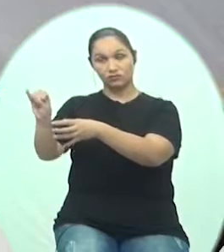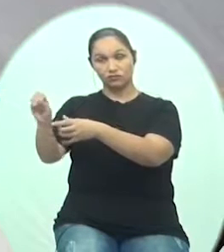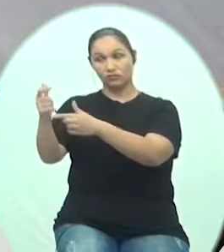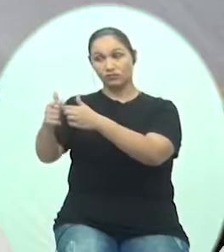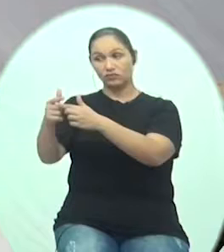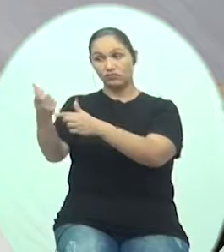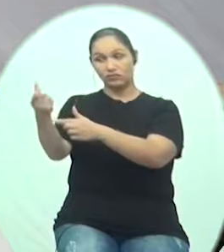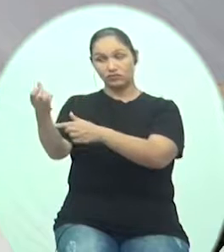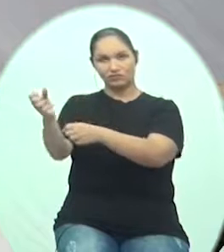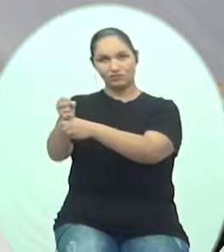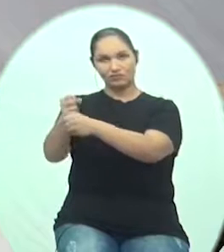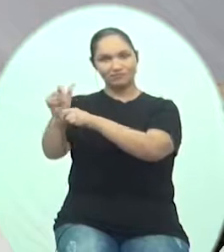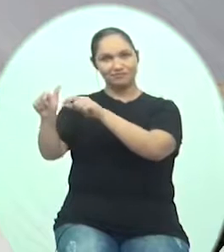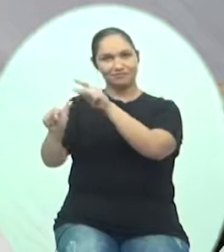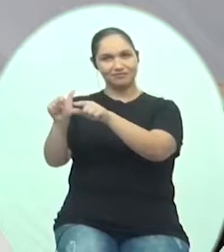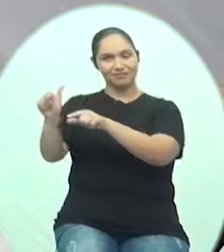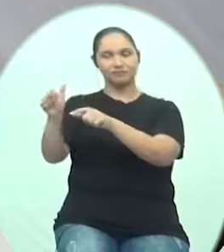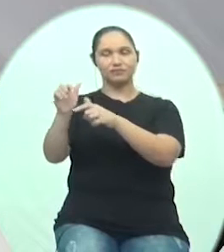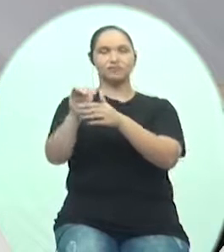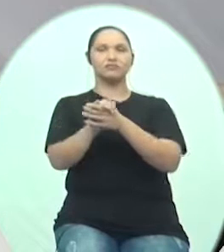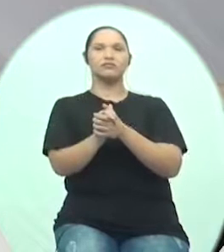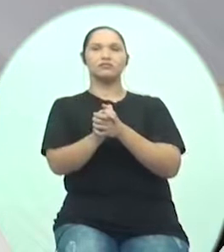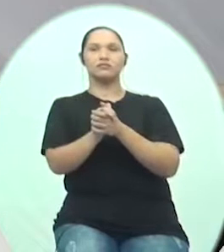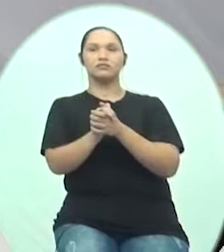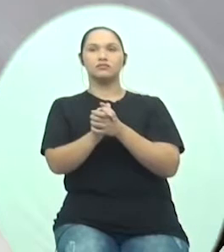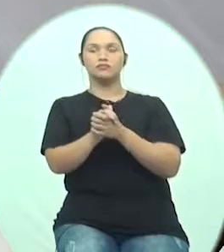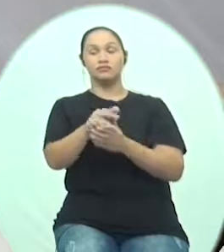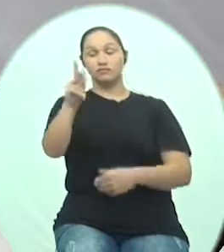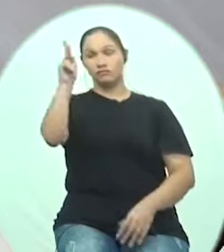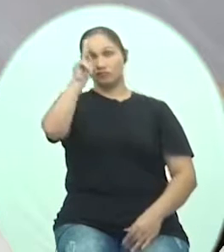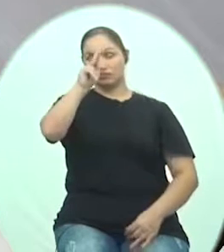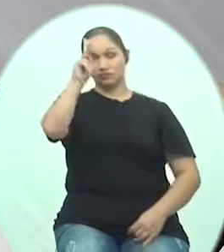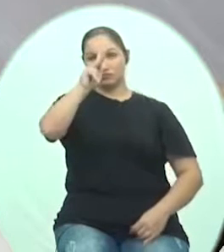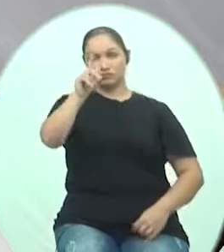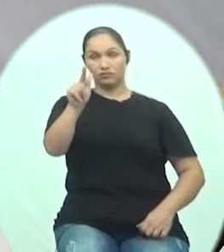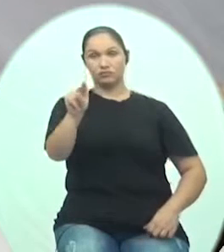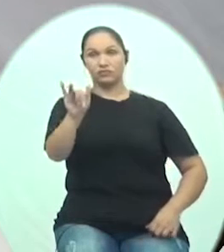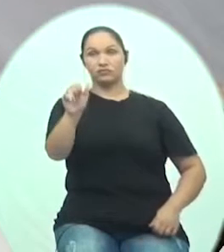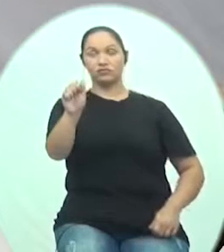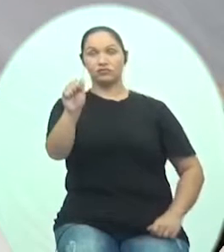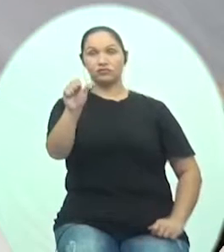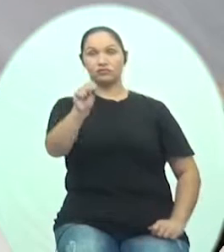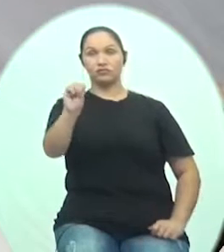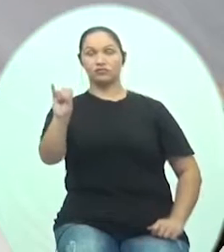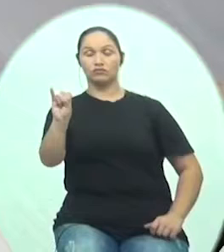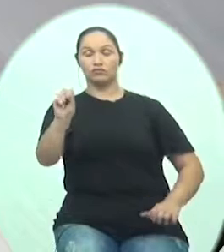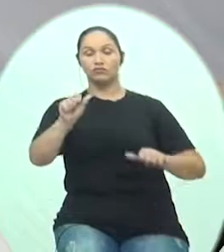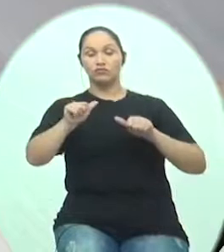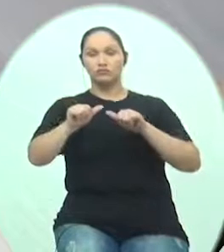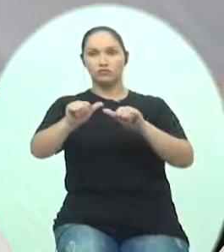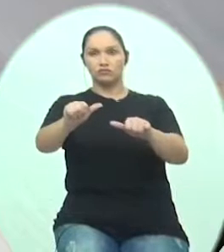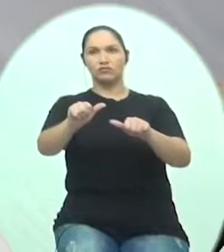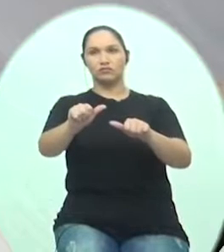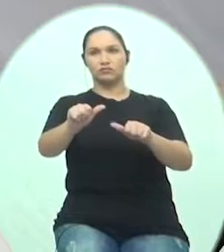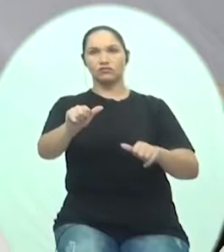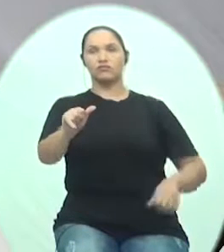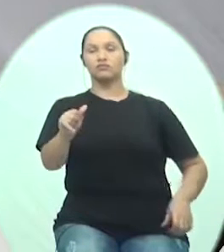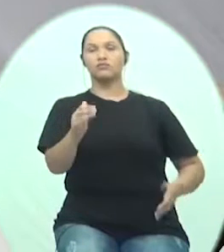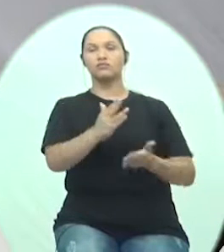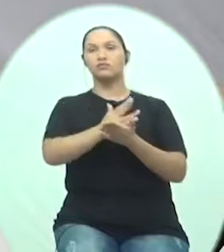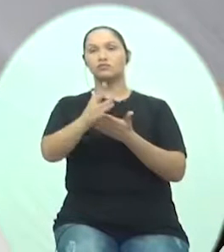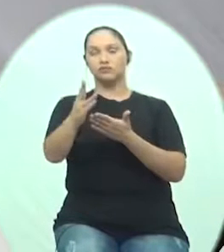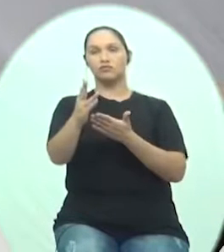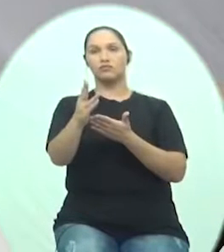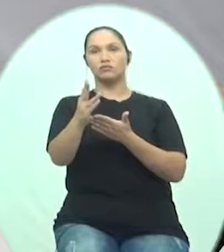de atividades conforme segue a história do Jass Supermercados começou a ser escrita em